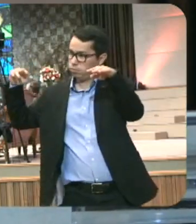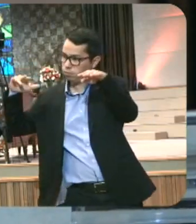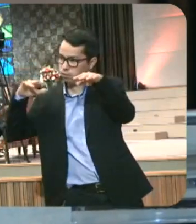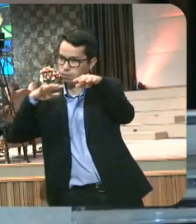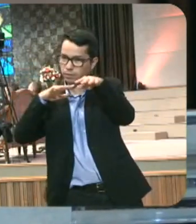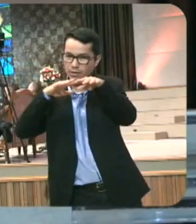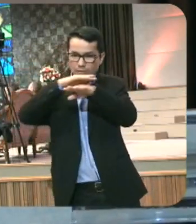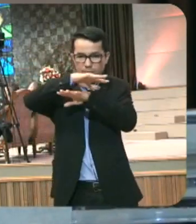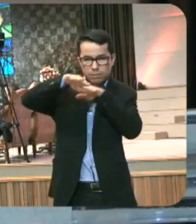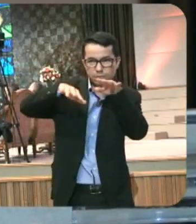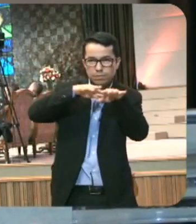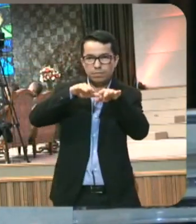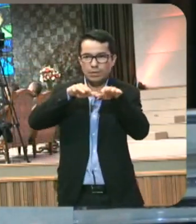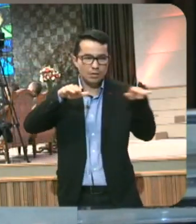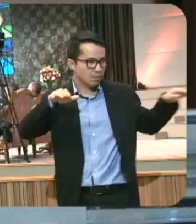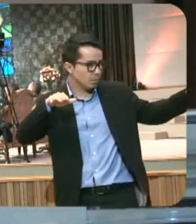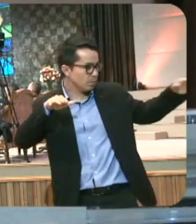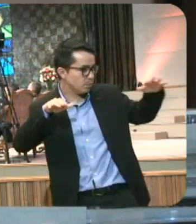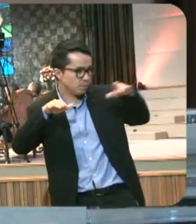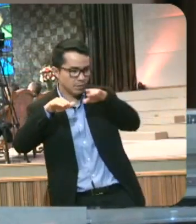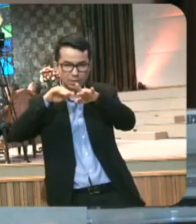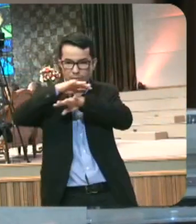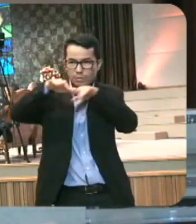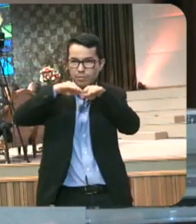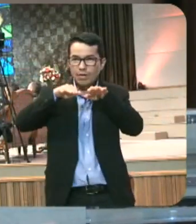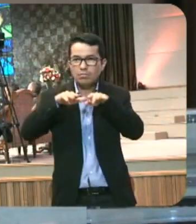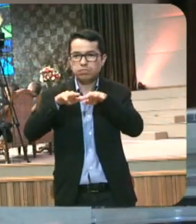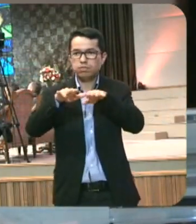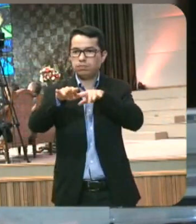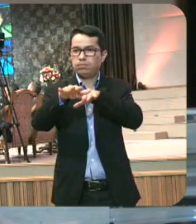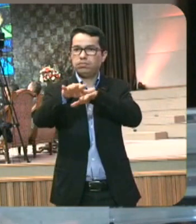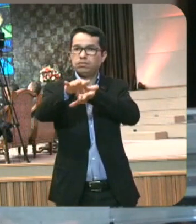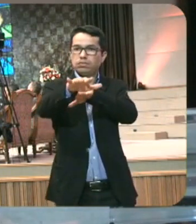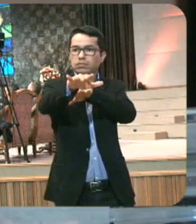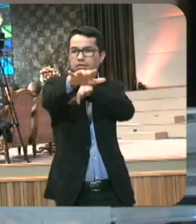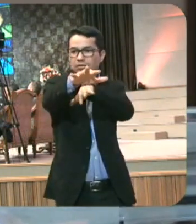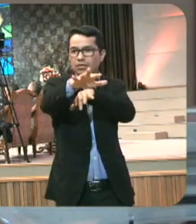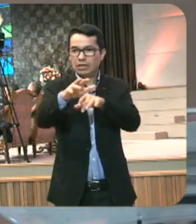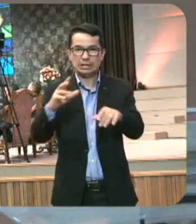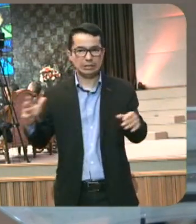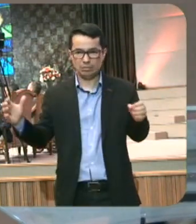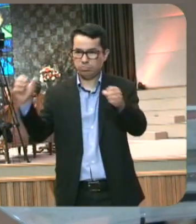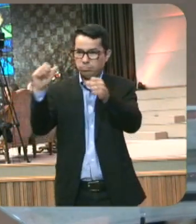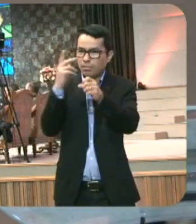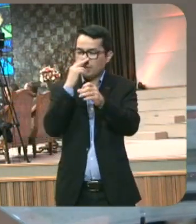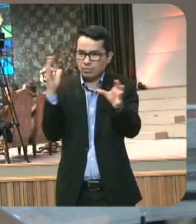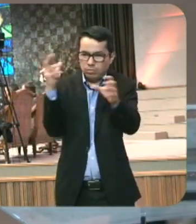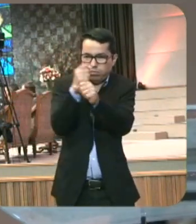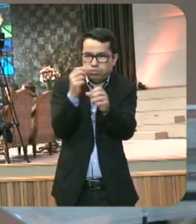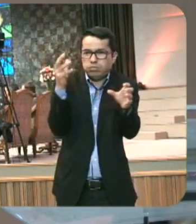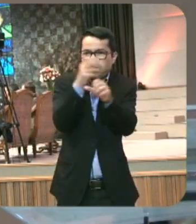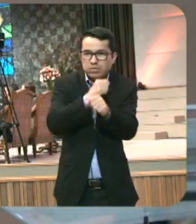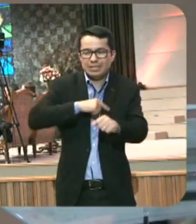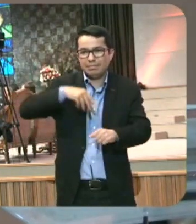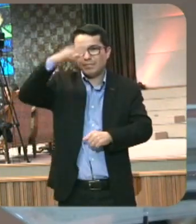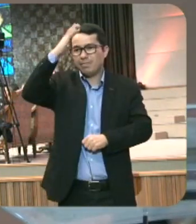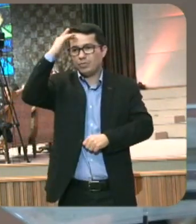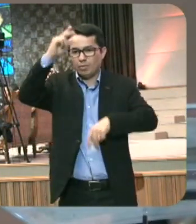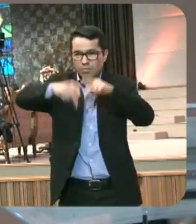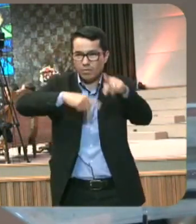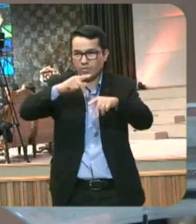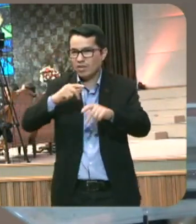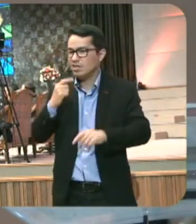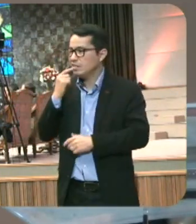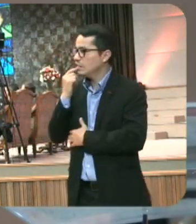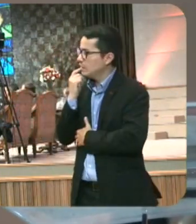e Moisés os recebeu. E que Moisés disse: olha, vocês serão os lenhadores e aqueles que vão buscar água para o povo, essa é a